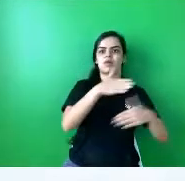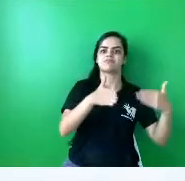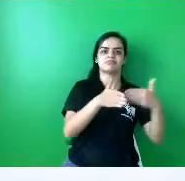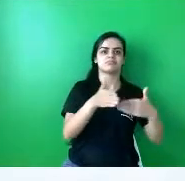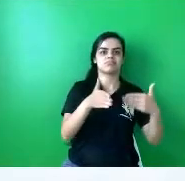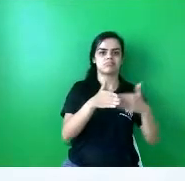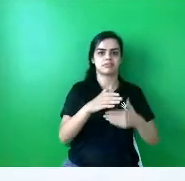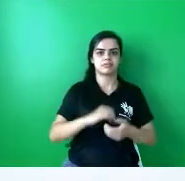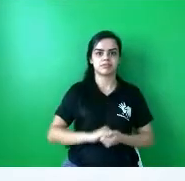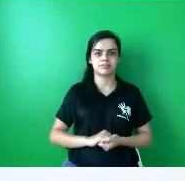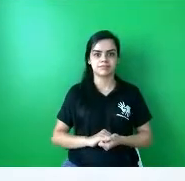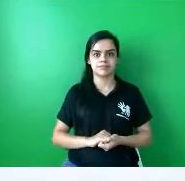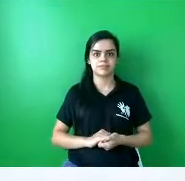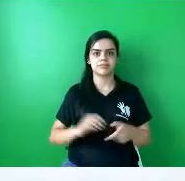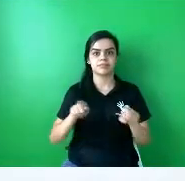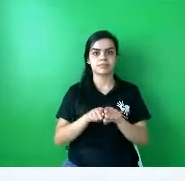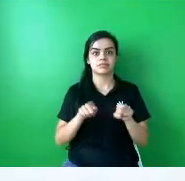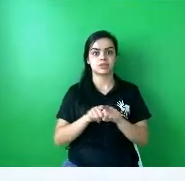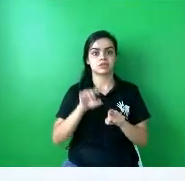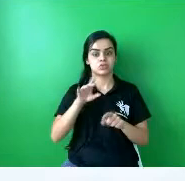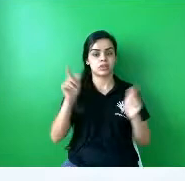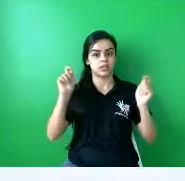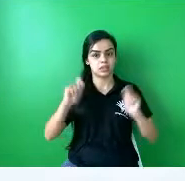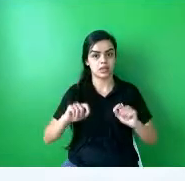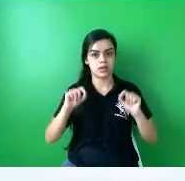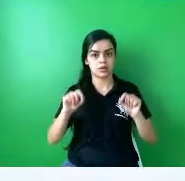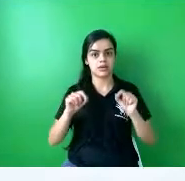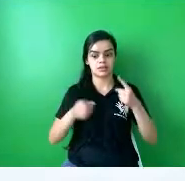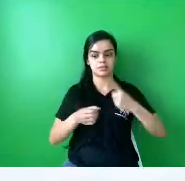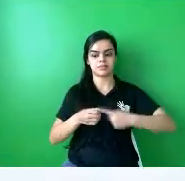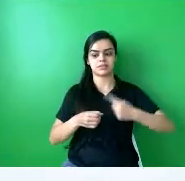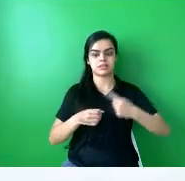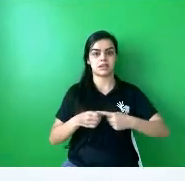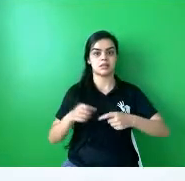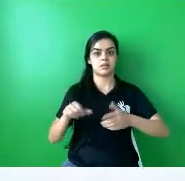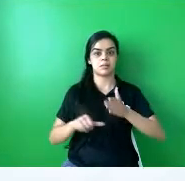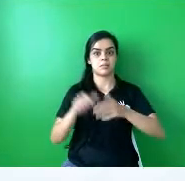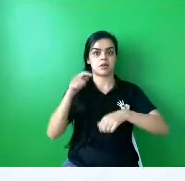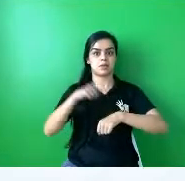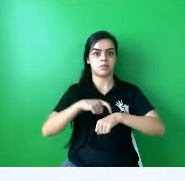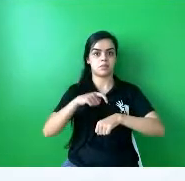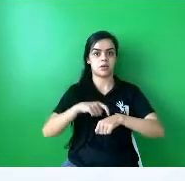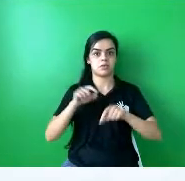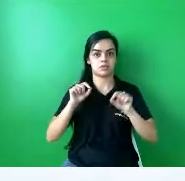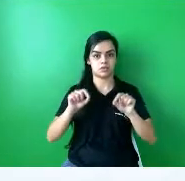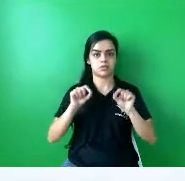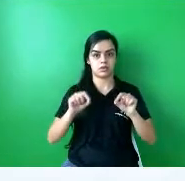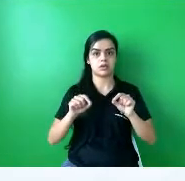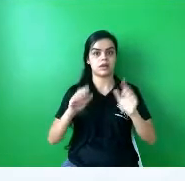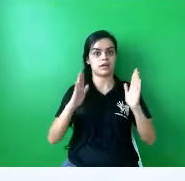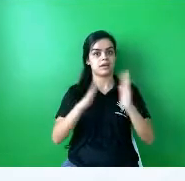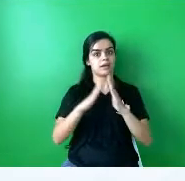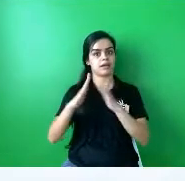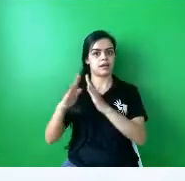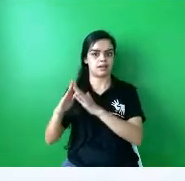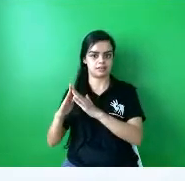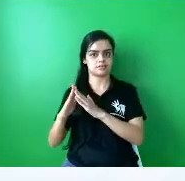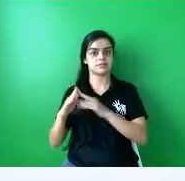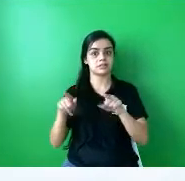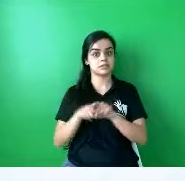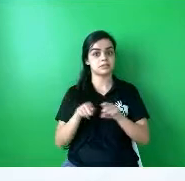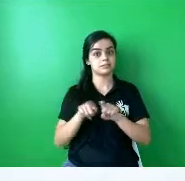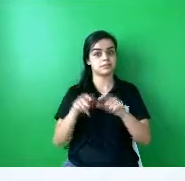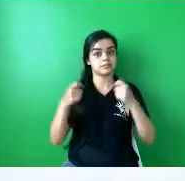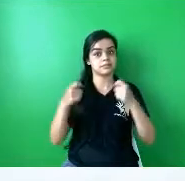Então, só poderia estar passando para a cidade no primeiro momento os moradores do município. Então, eles